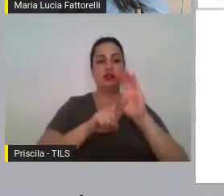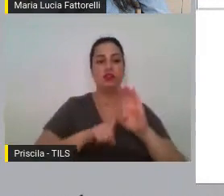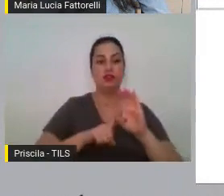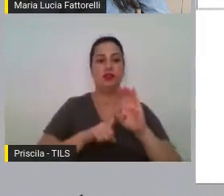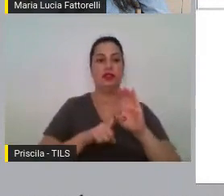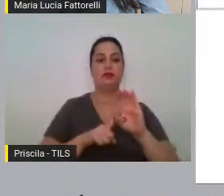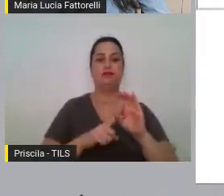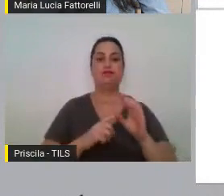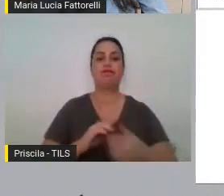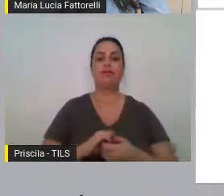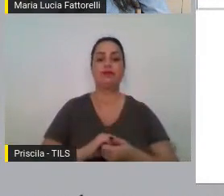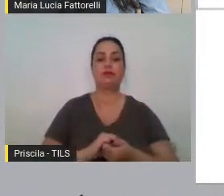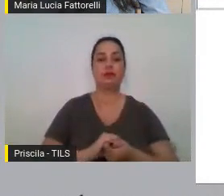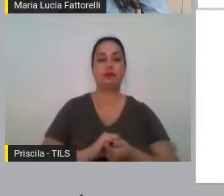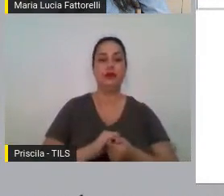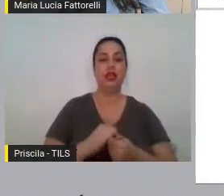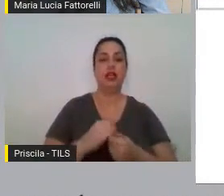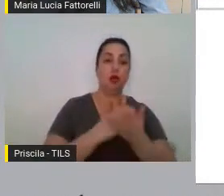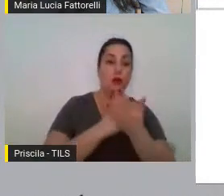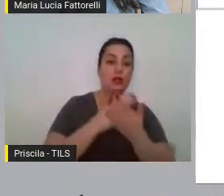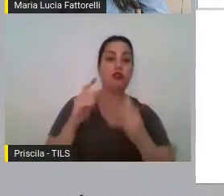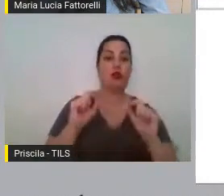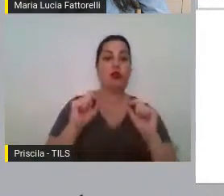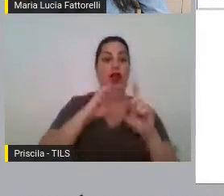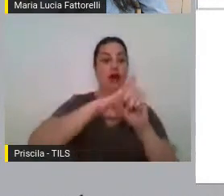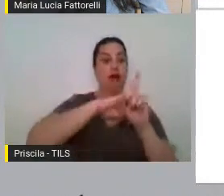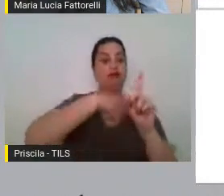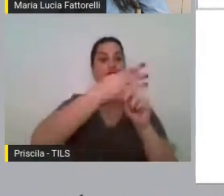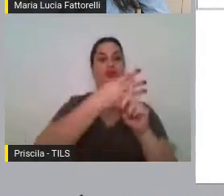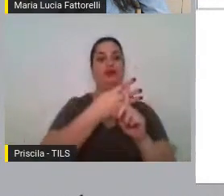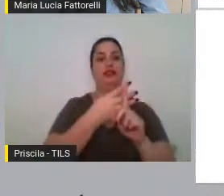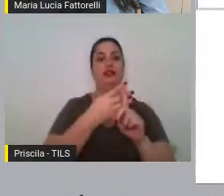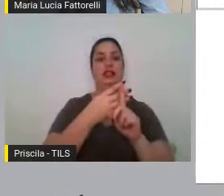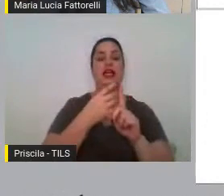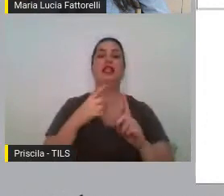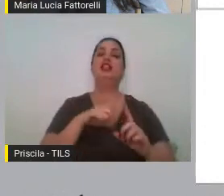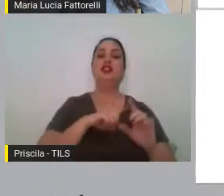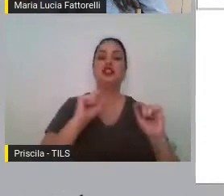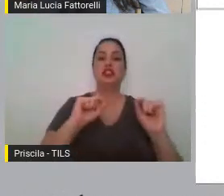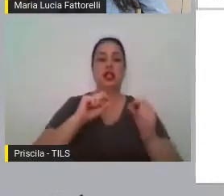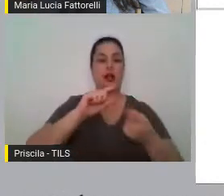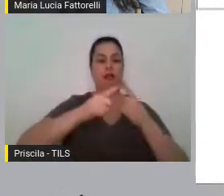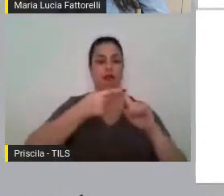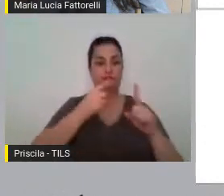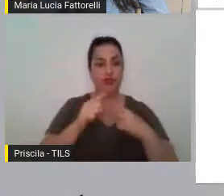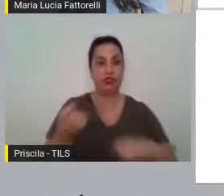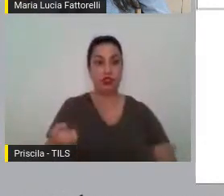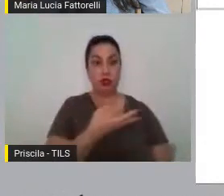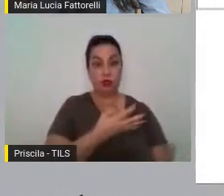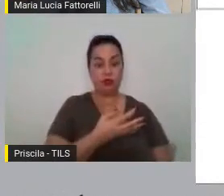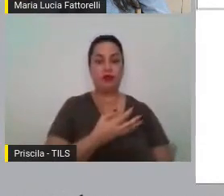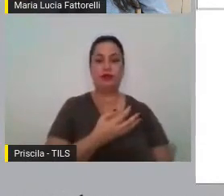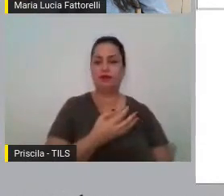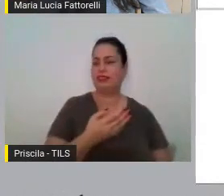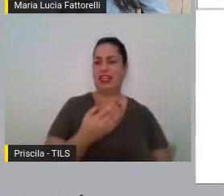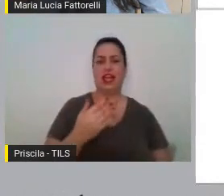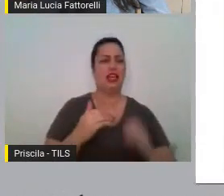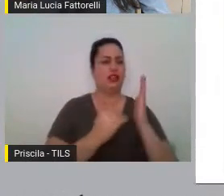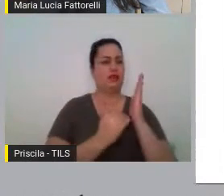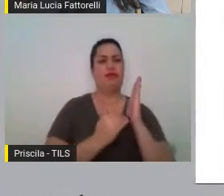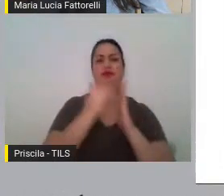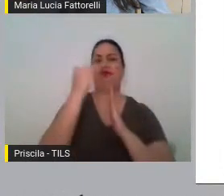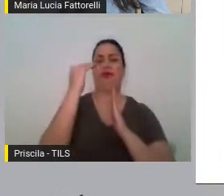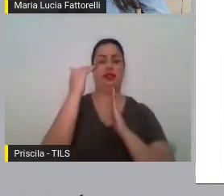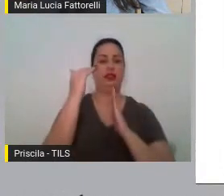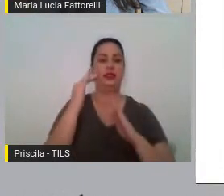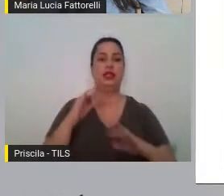de 94, com o Plano Real, a dívida do Rio Grande do Sul se elevou bruscamente. Por quê? Porque a taxa de